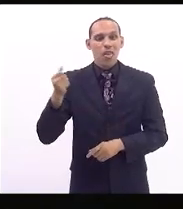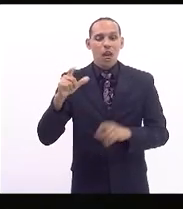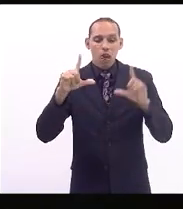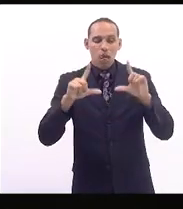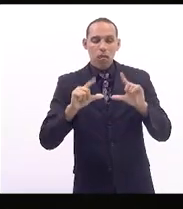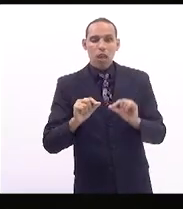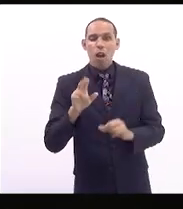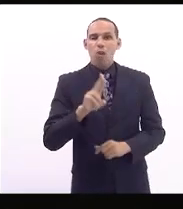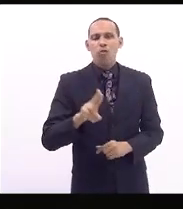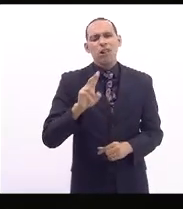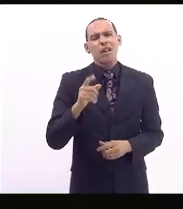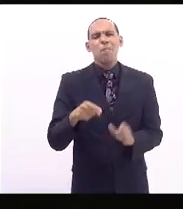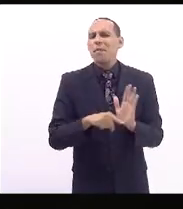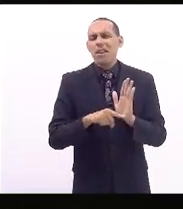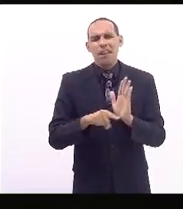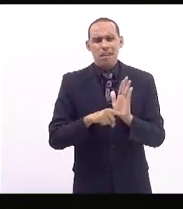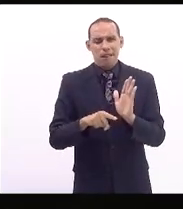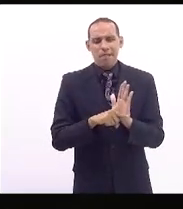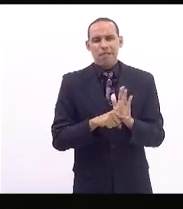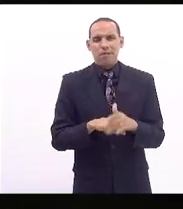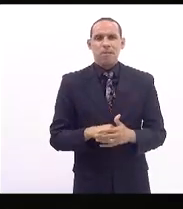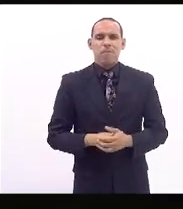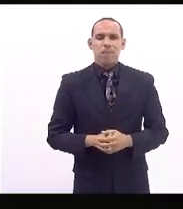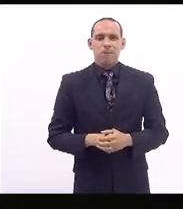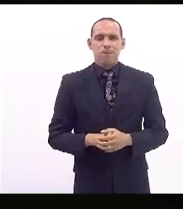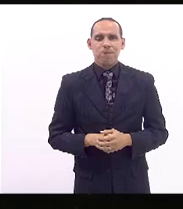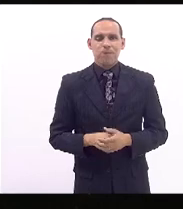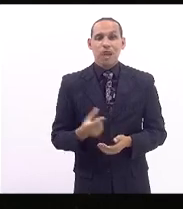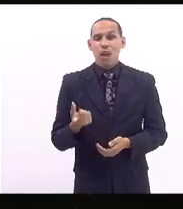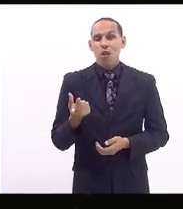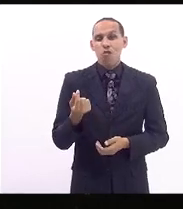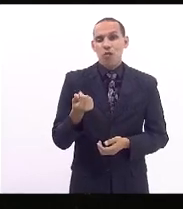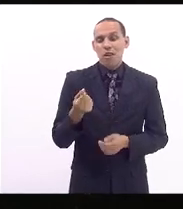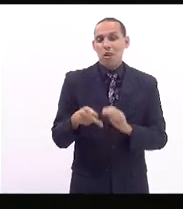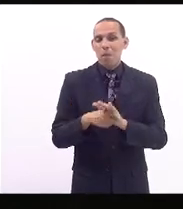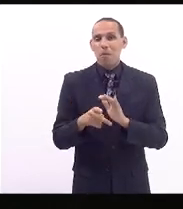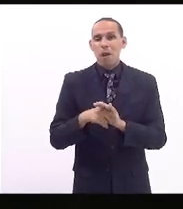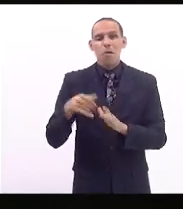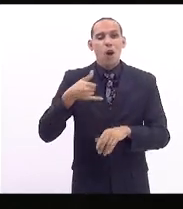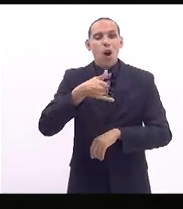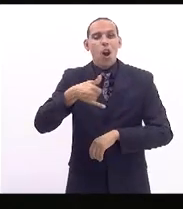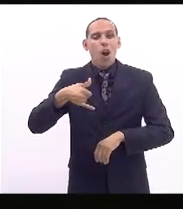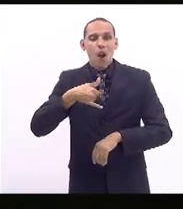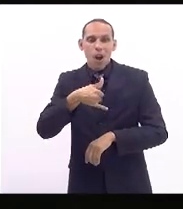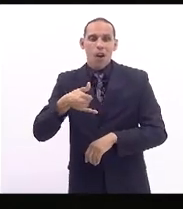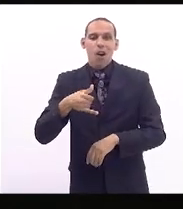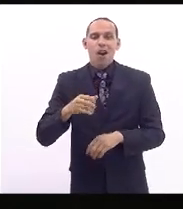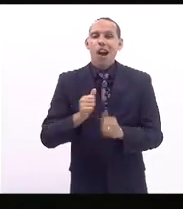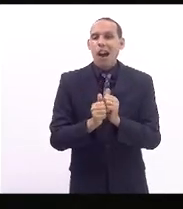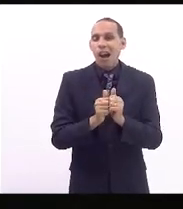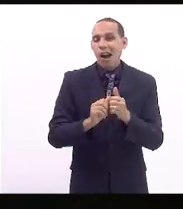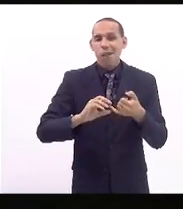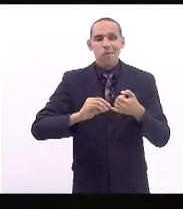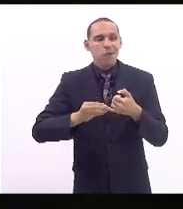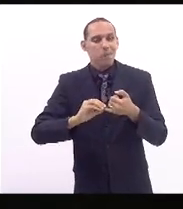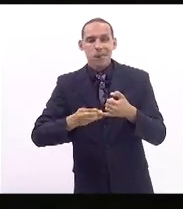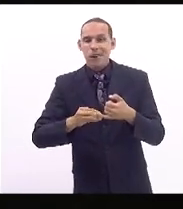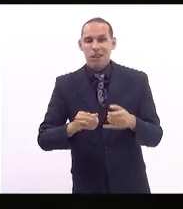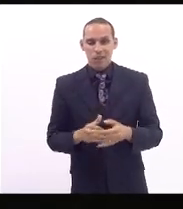que é o mínimo né é o preço do óleo de cozinha do Arroz do feijão